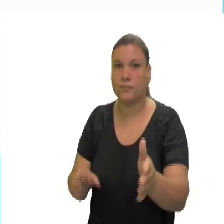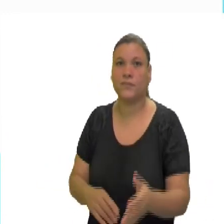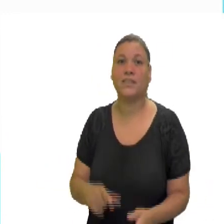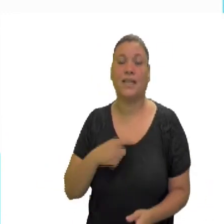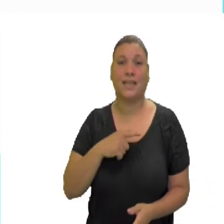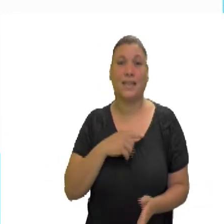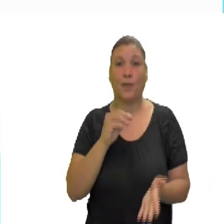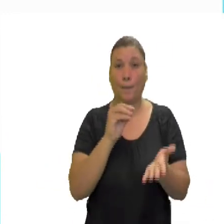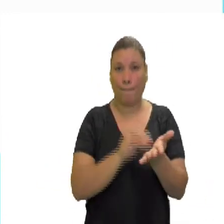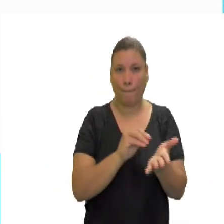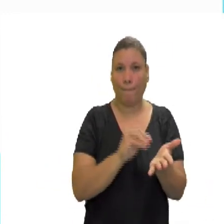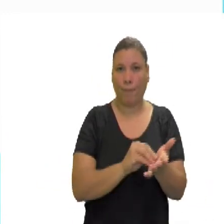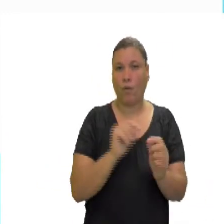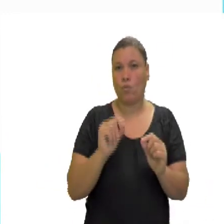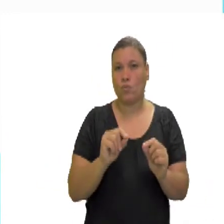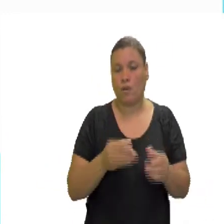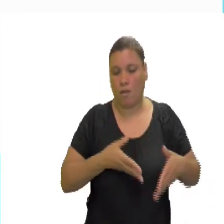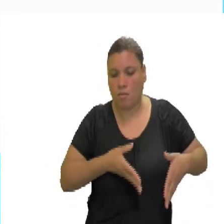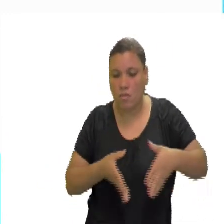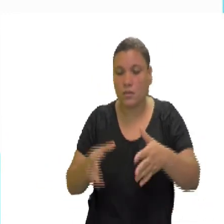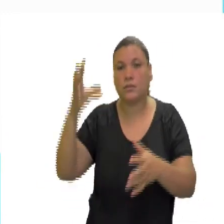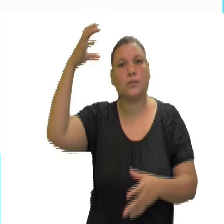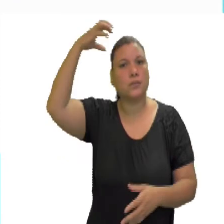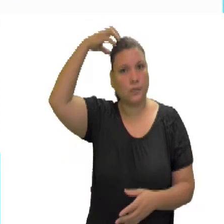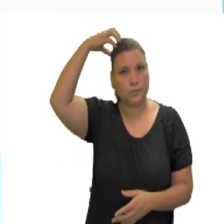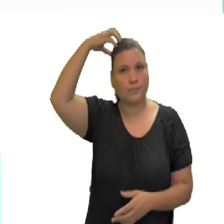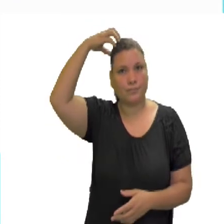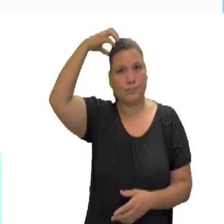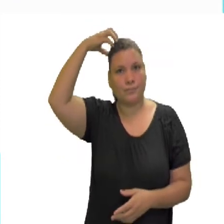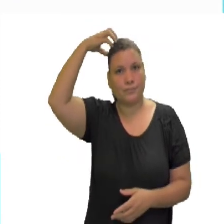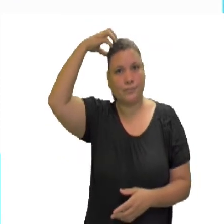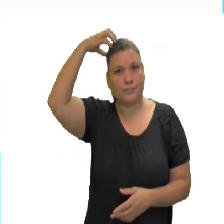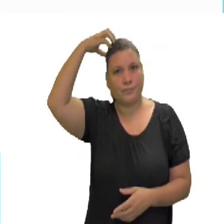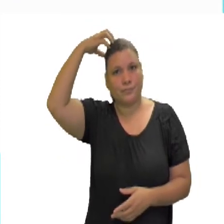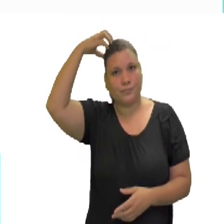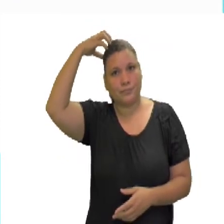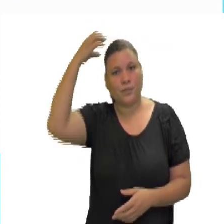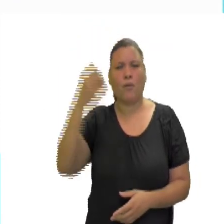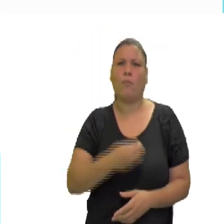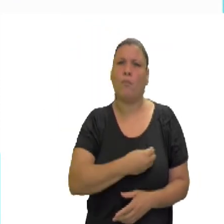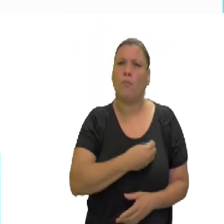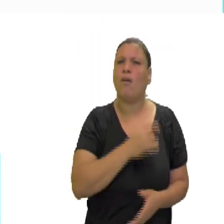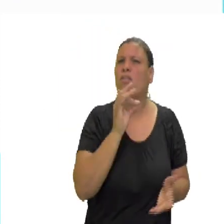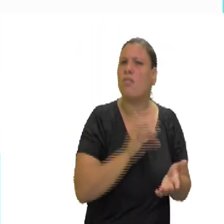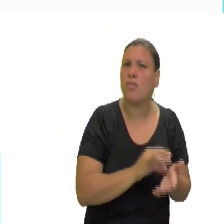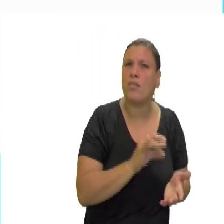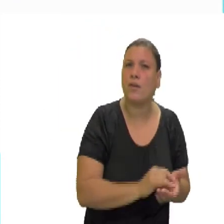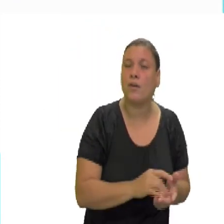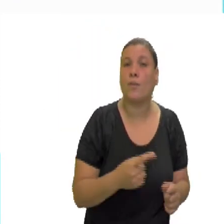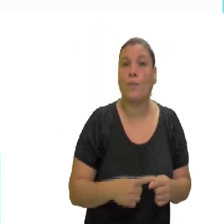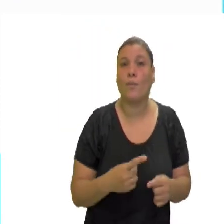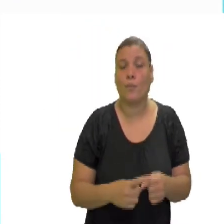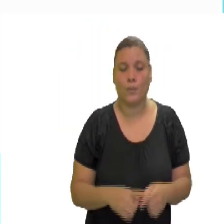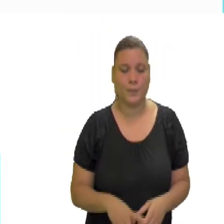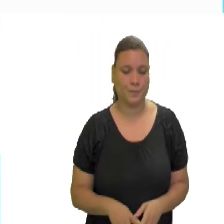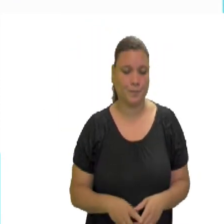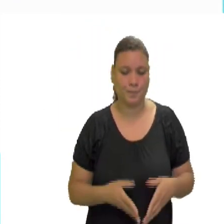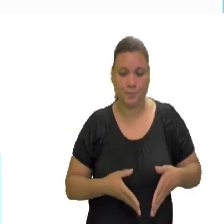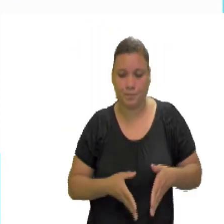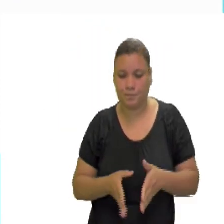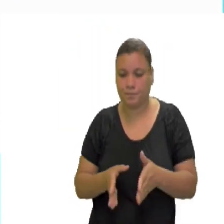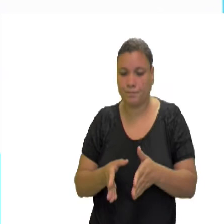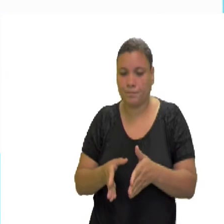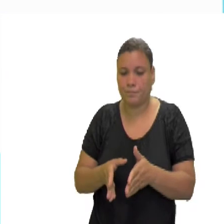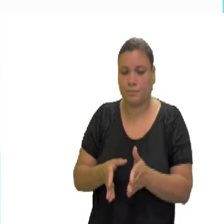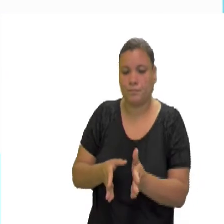marcos da estrada real. Eles estão sempre presentes onde há pontos de bifurcação ou em locais